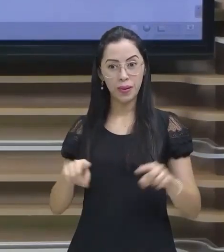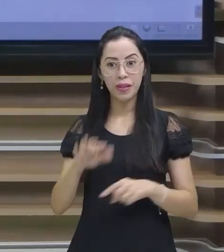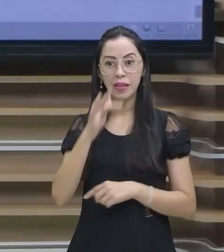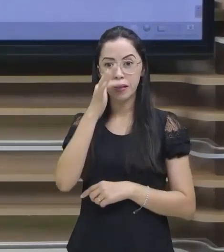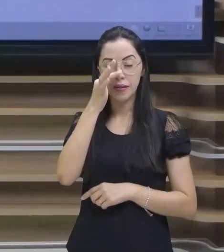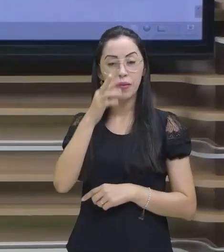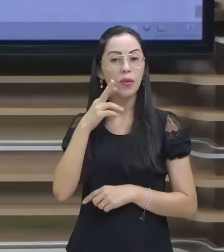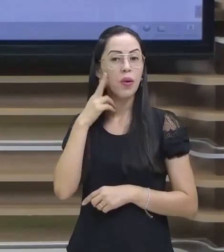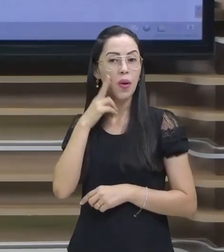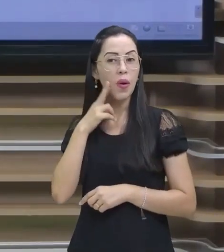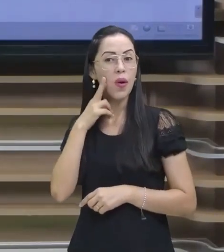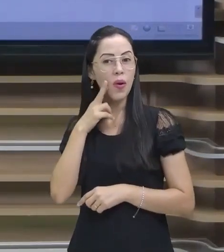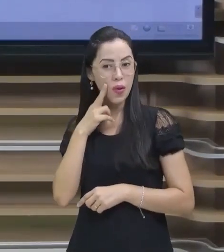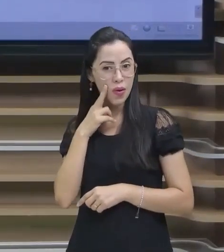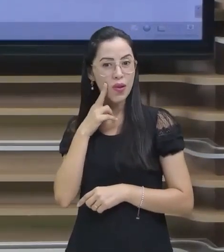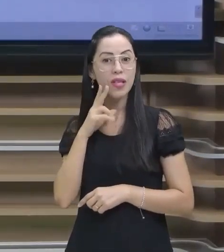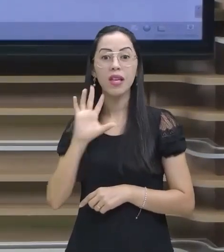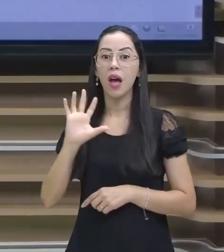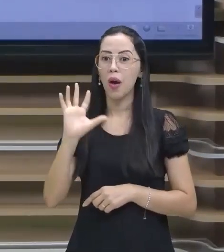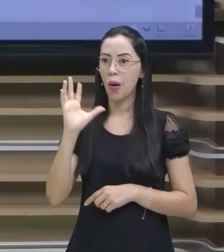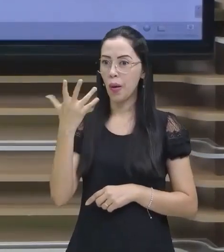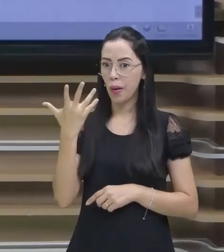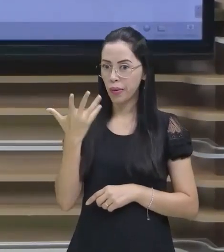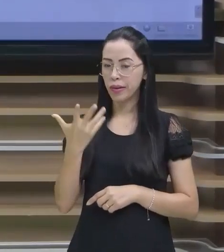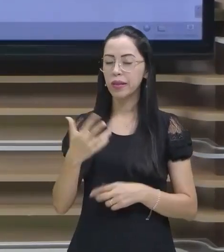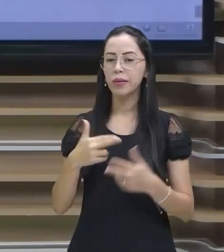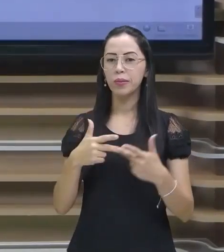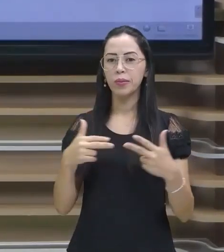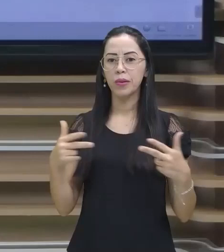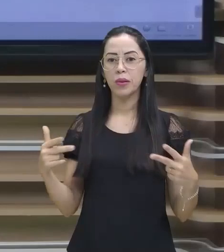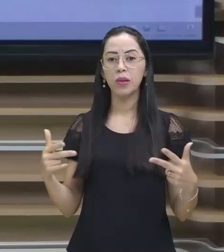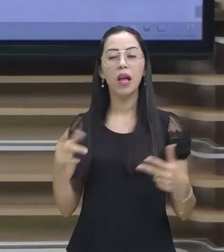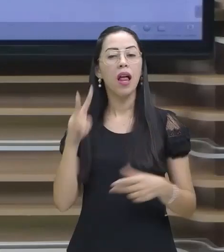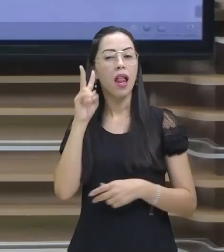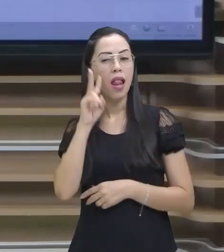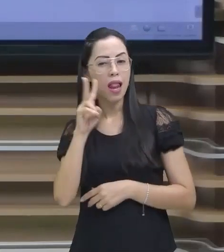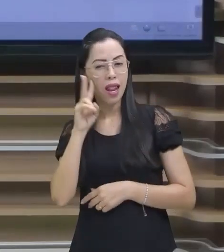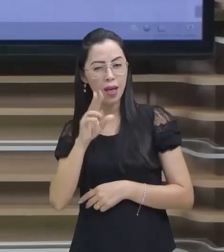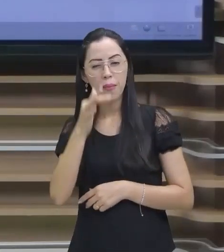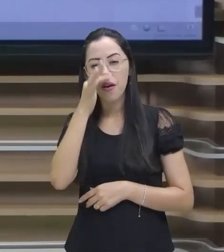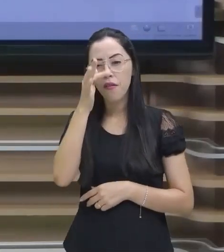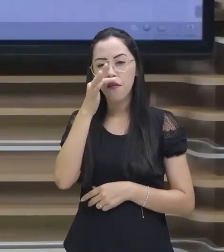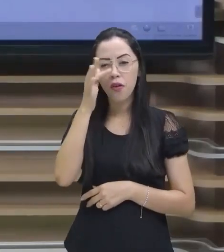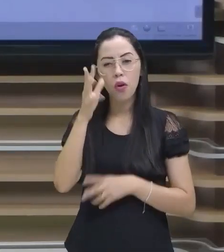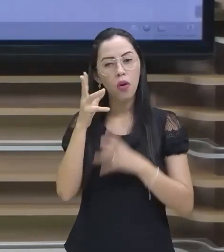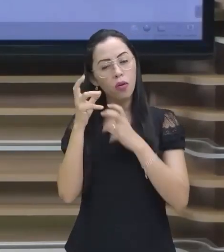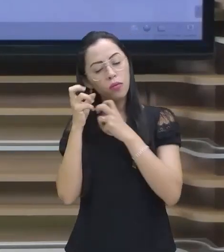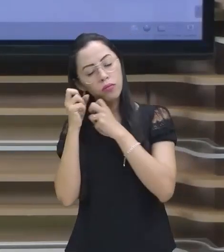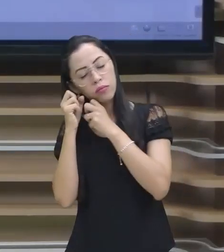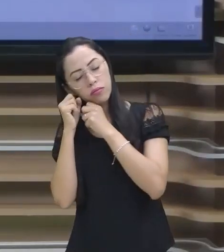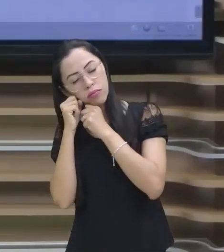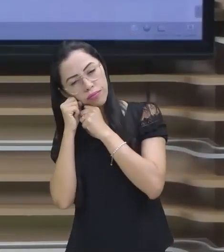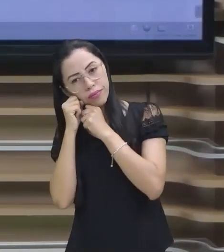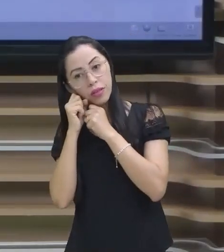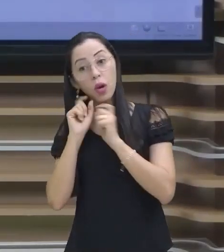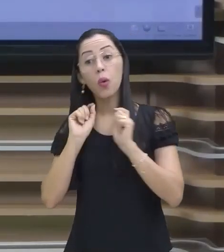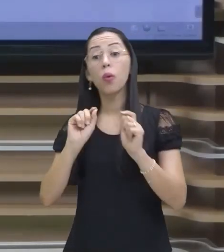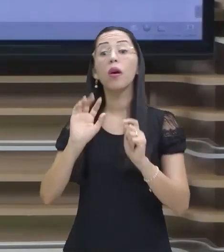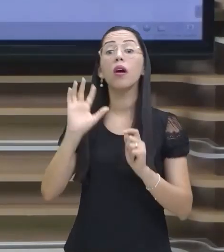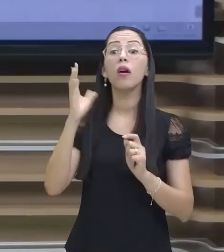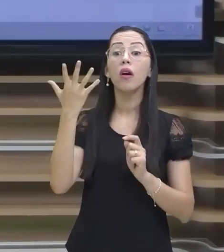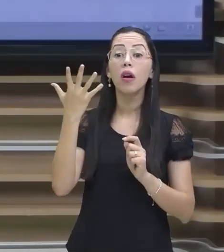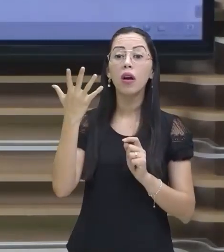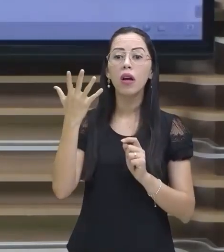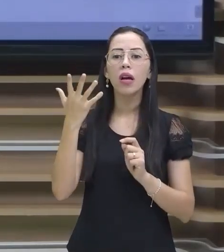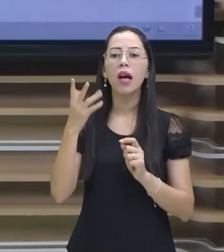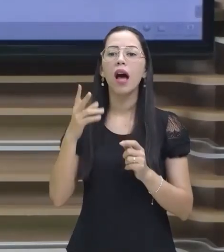Depois que a feiticeira faz com que ela adormeça, você lembra o que acontece? O tempo passa a correr e